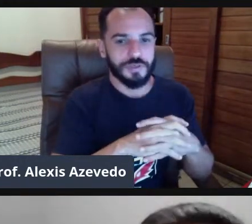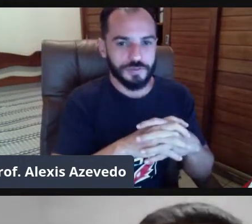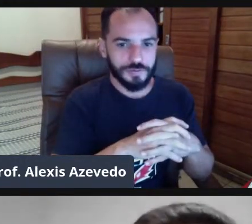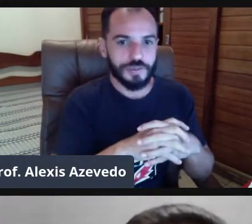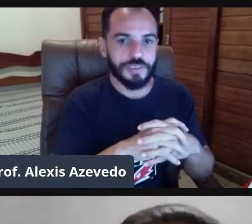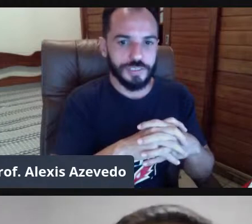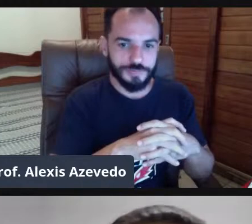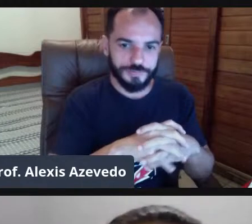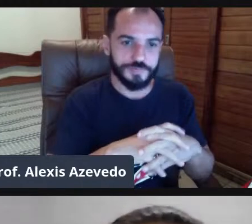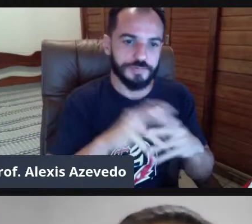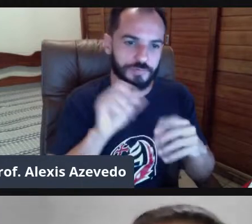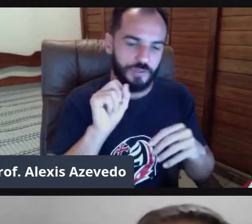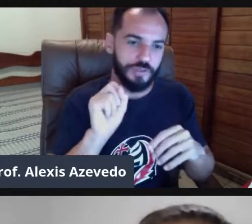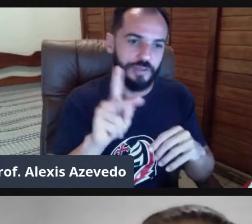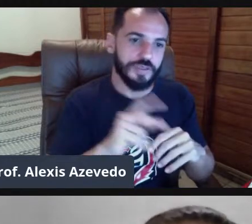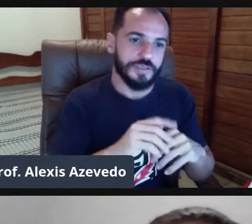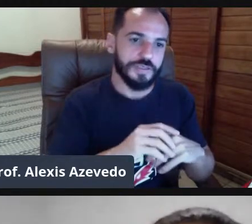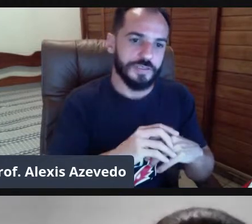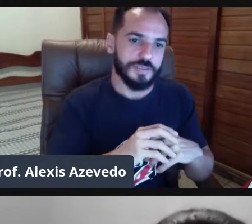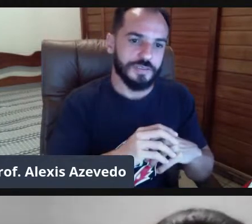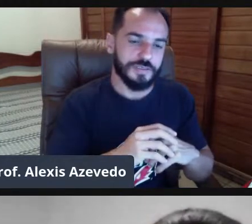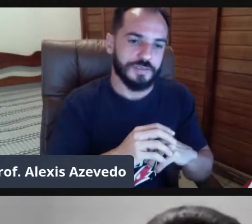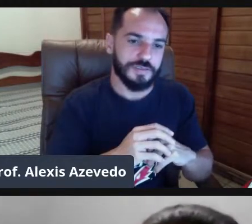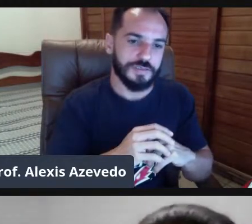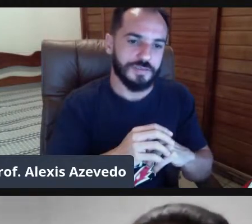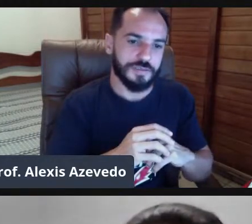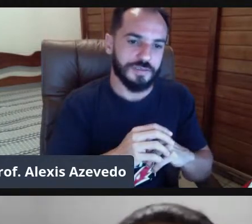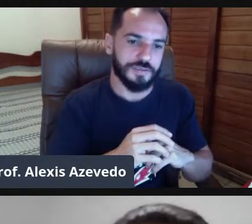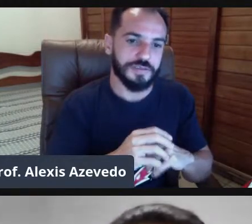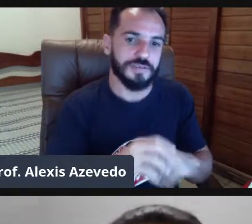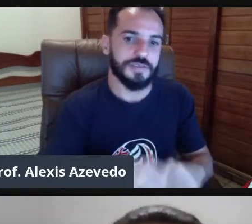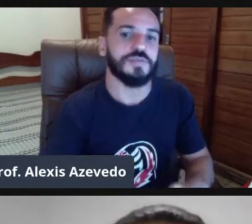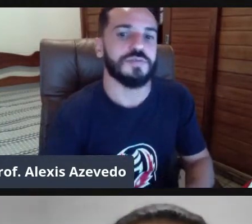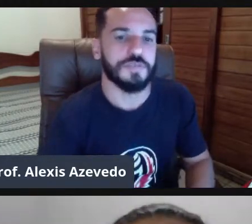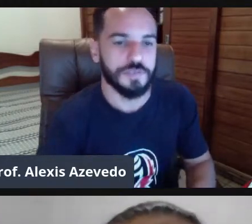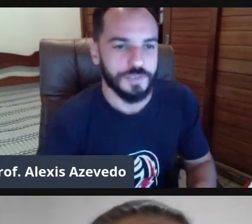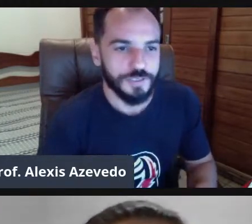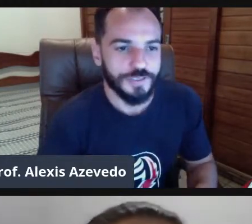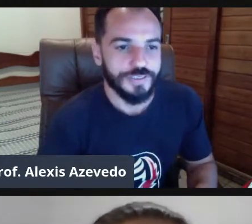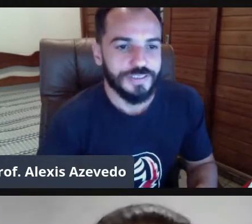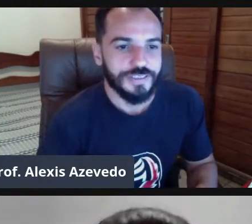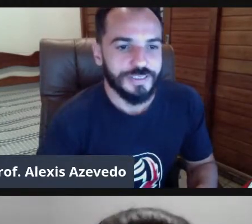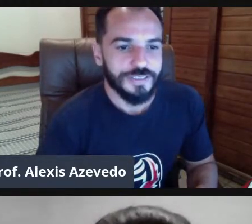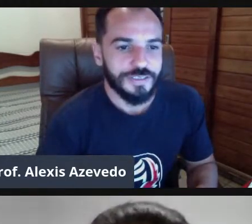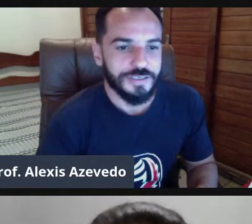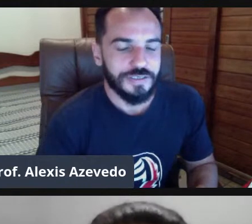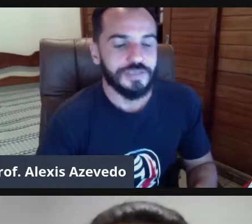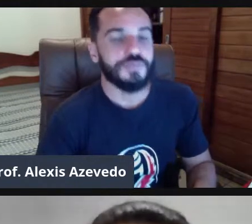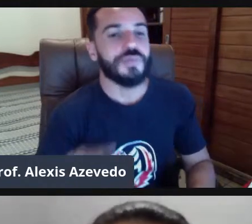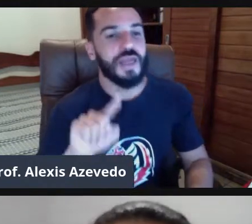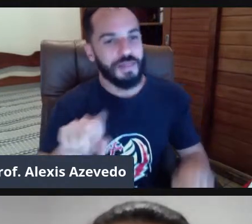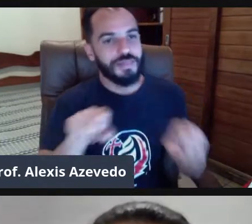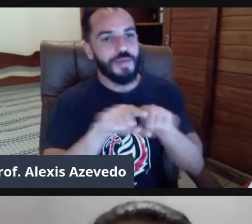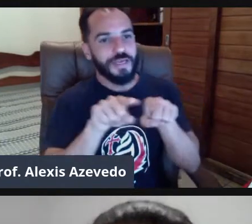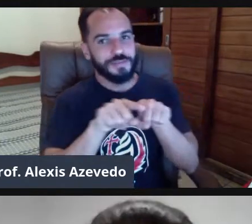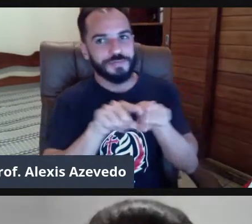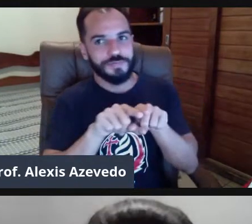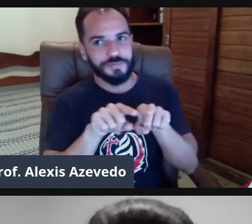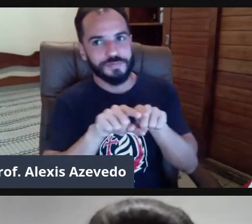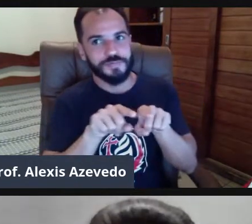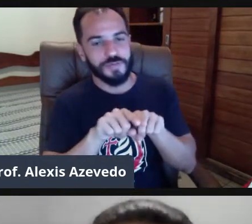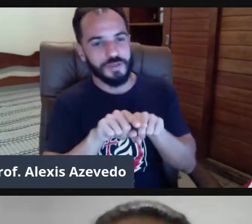início. Tá ok? Eu acho que, enfim, é isso. tá? Ah, interessante. Como a gente